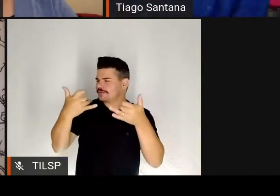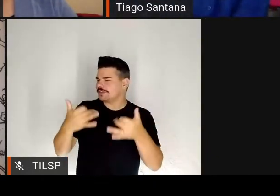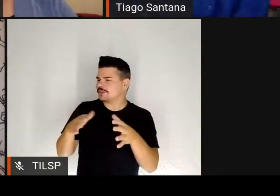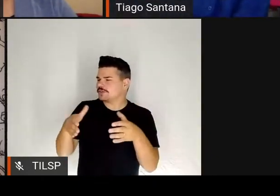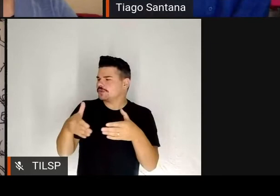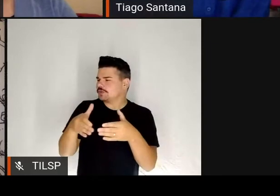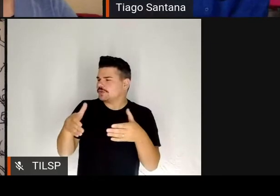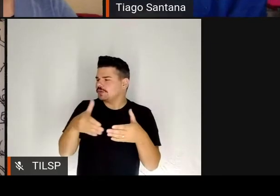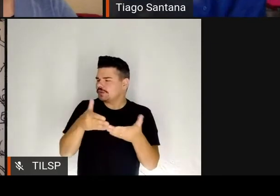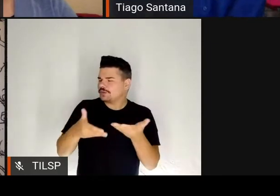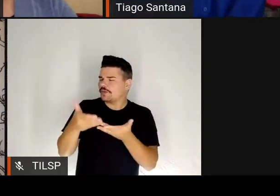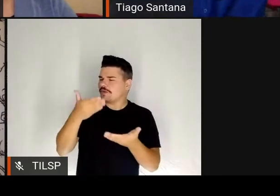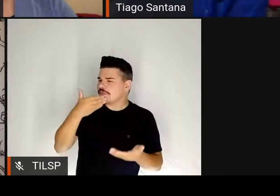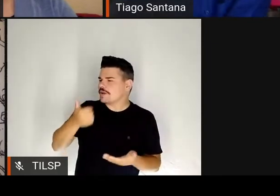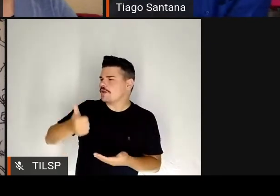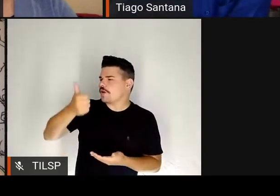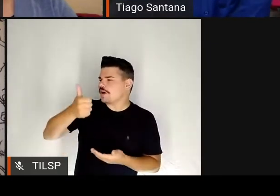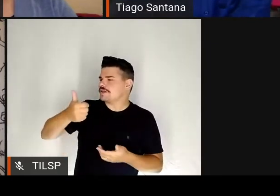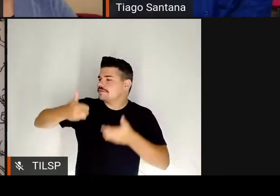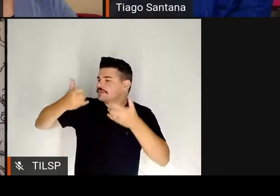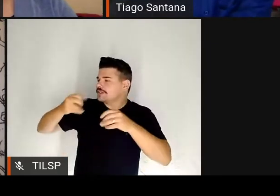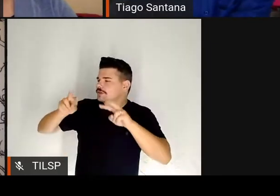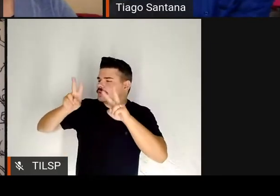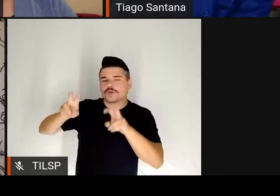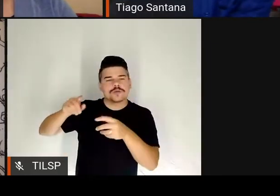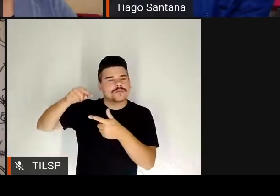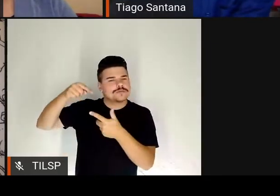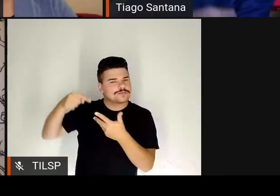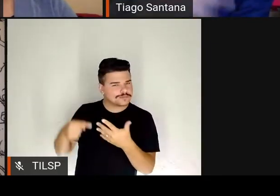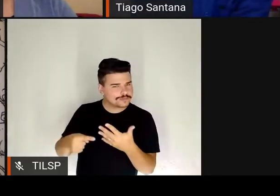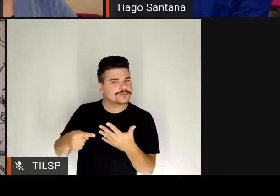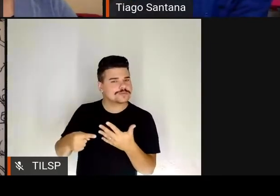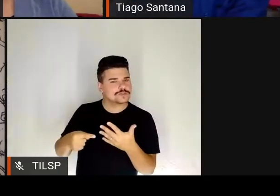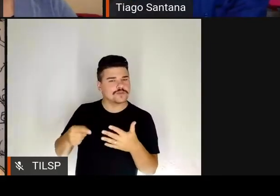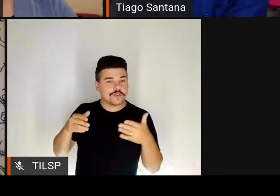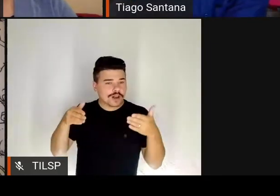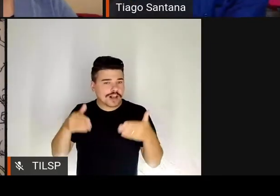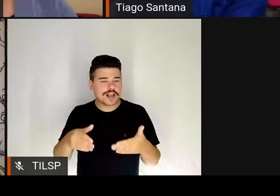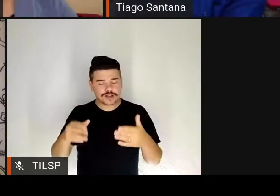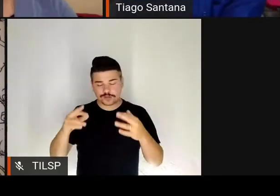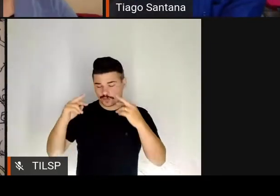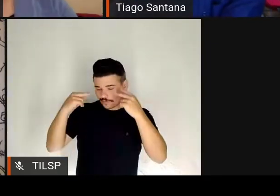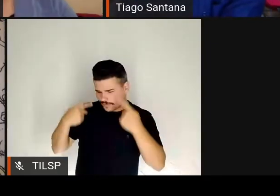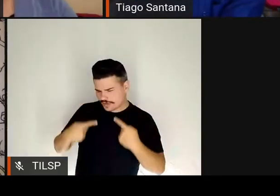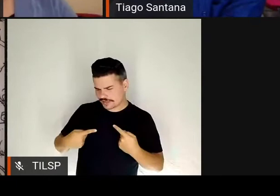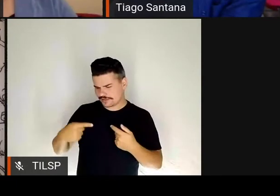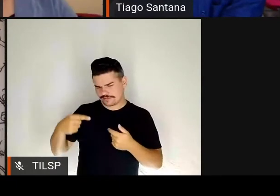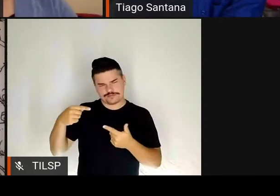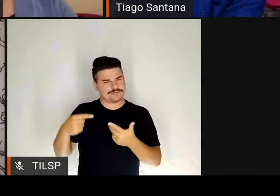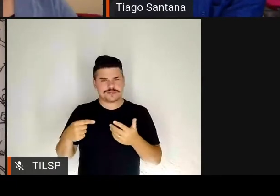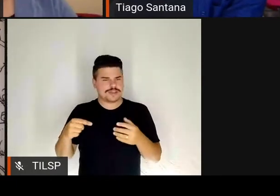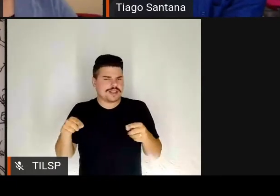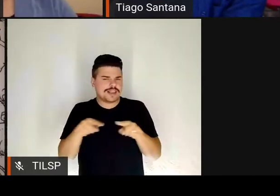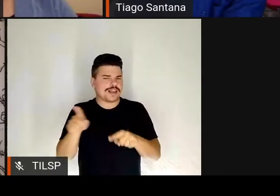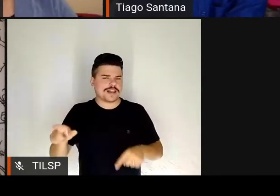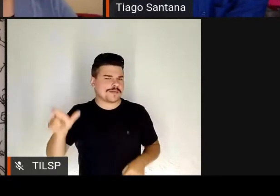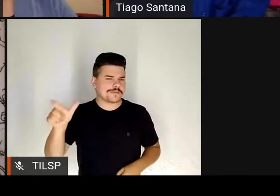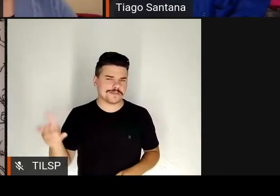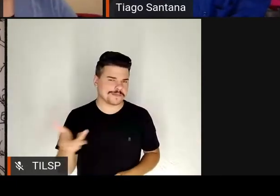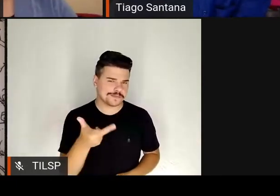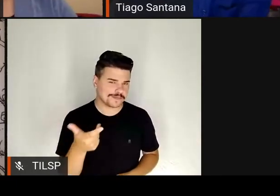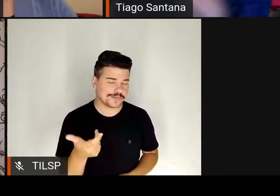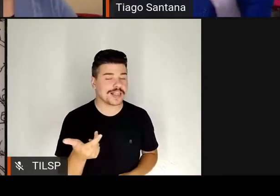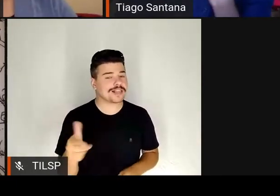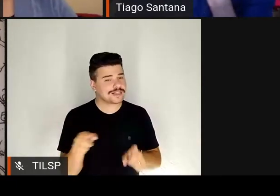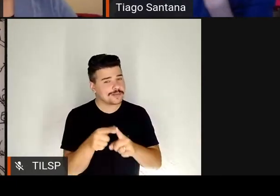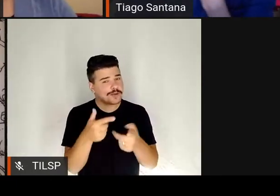mundo melhor, sobre as situações, né, humanas, enfim, eu acho que ele é uma figura... E aí eu acho que era um pouco